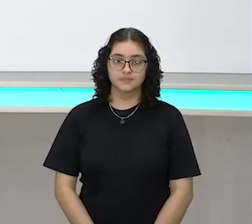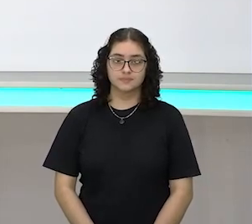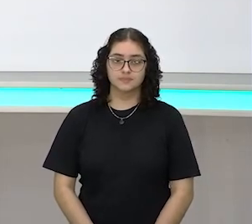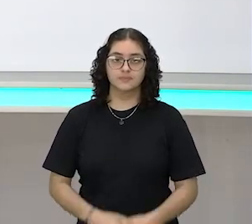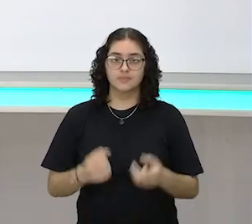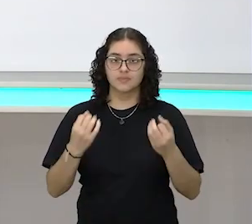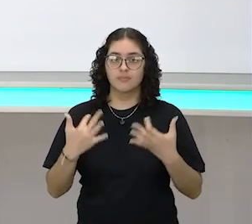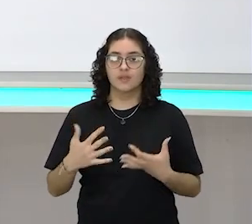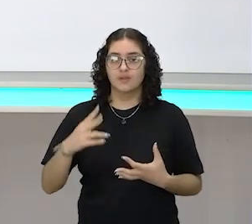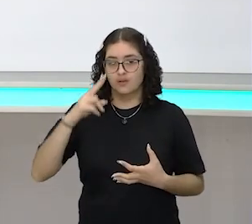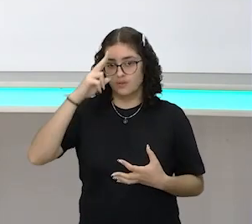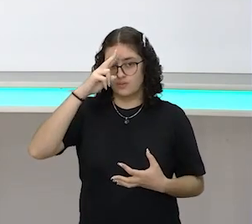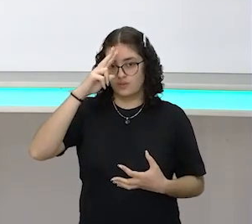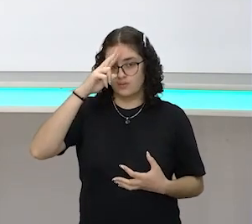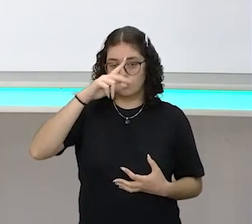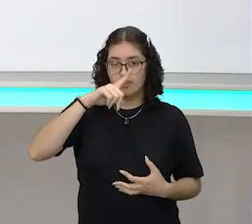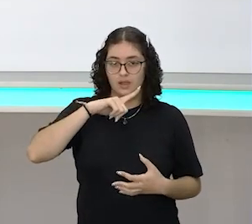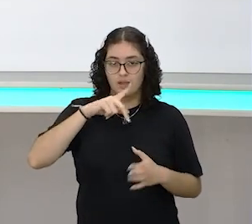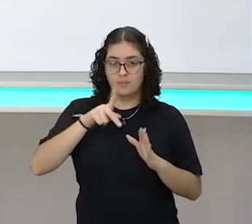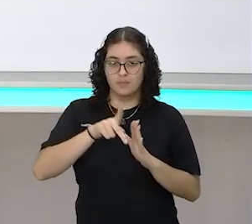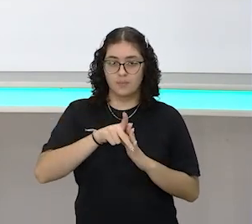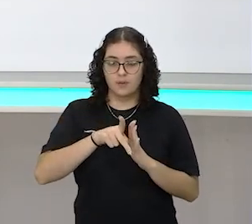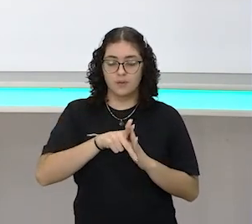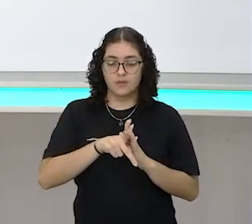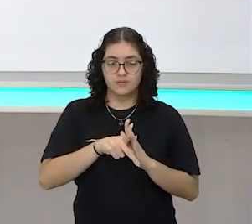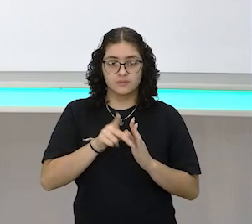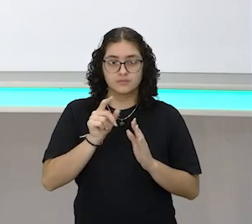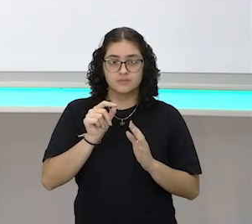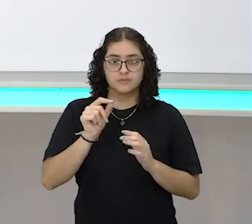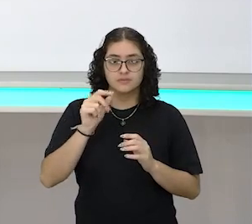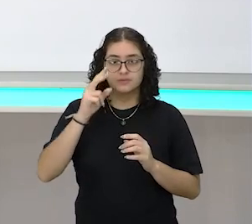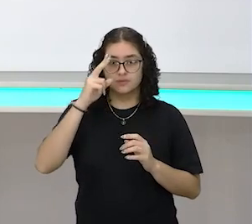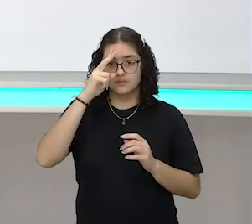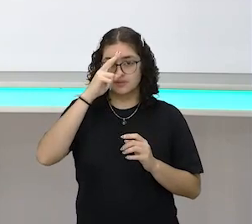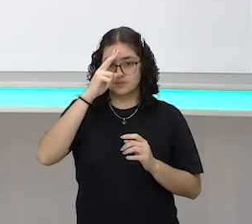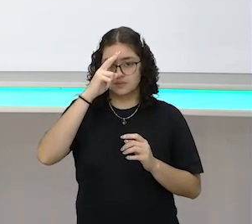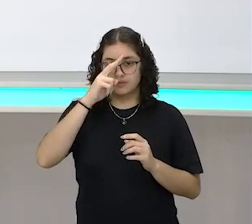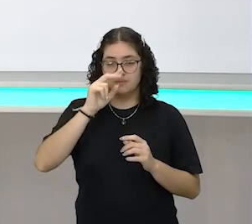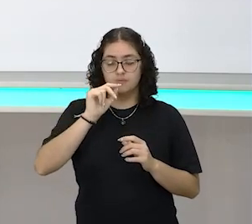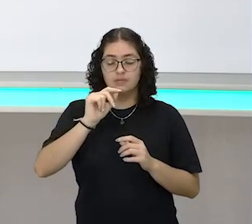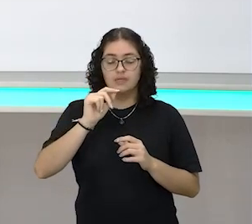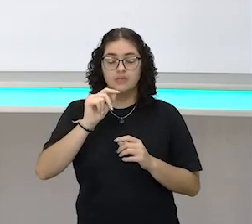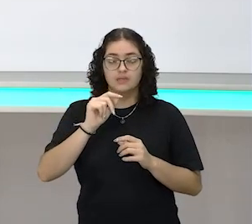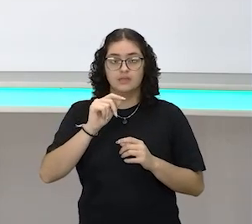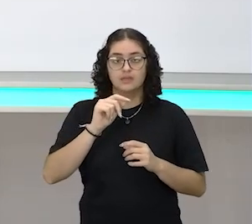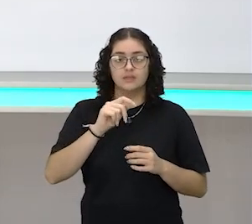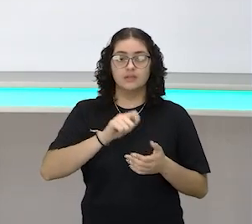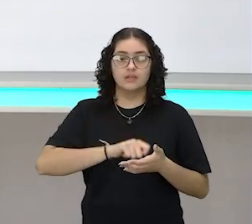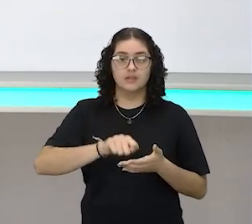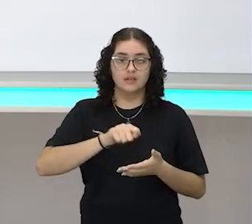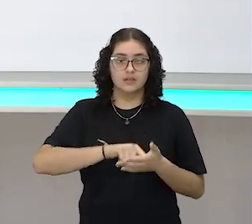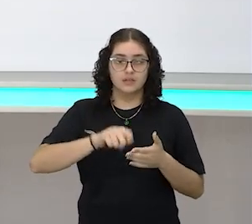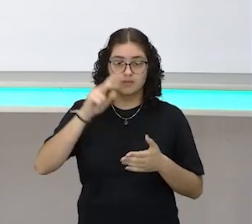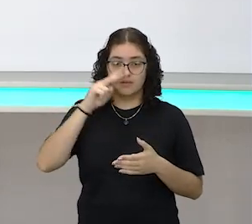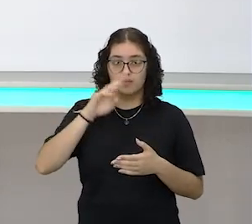pouquinho, tinha um historiador, um dos primeiros historiadores do Brasil, um dos caras que primeiro escreveu a